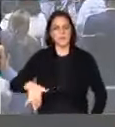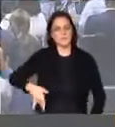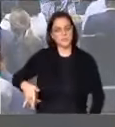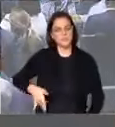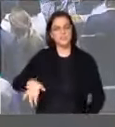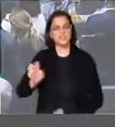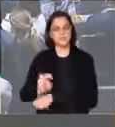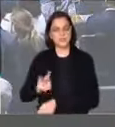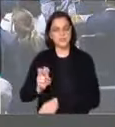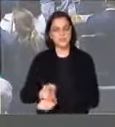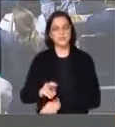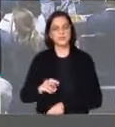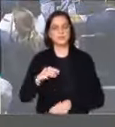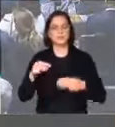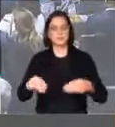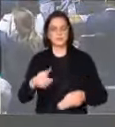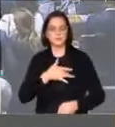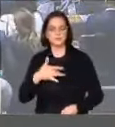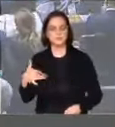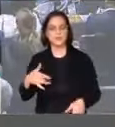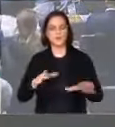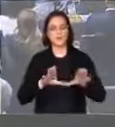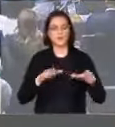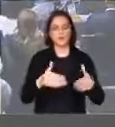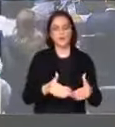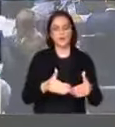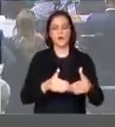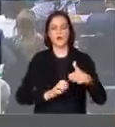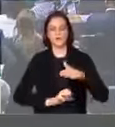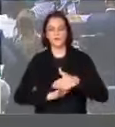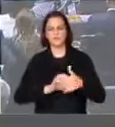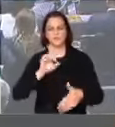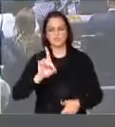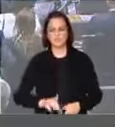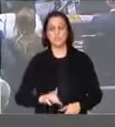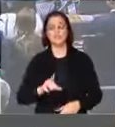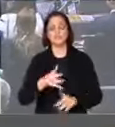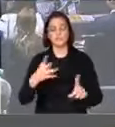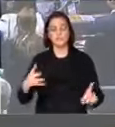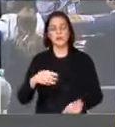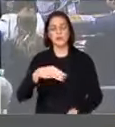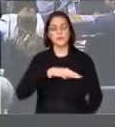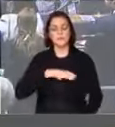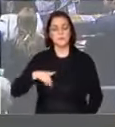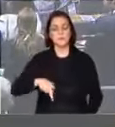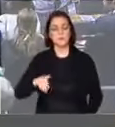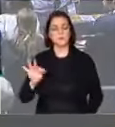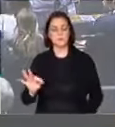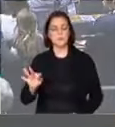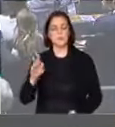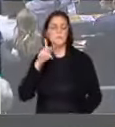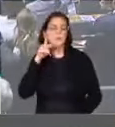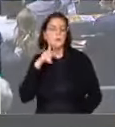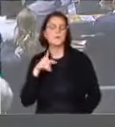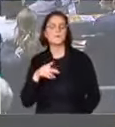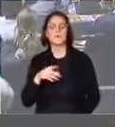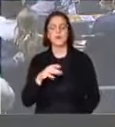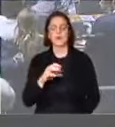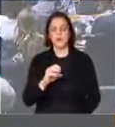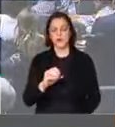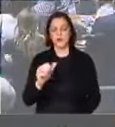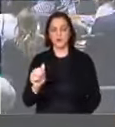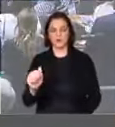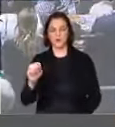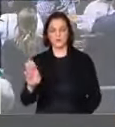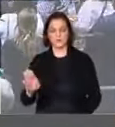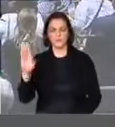Saúde, Fórum de Empresas e Direitos LGBTI+, Ministério Público do Trabalho da Paraíba, Ordem dos